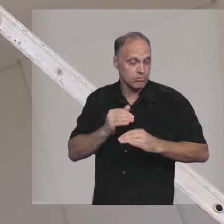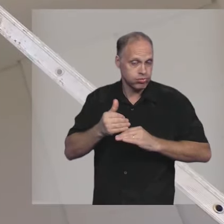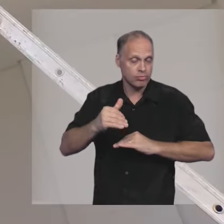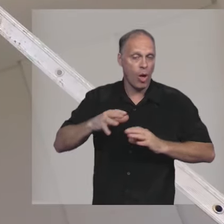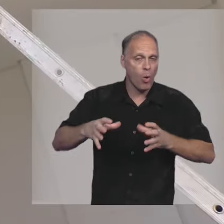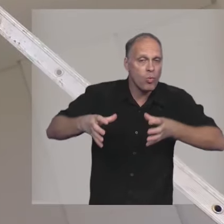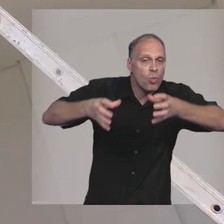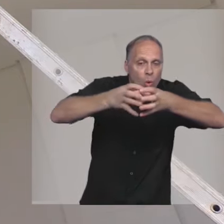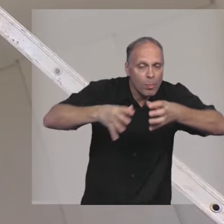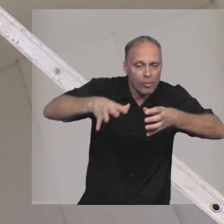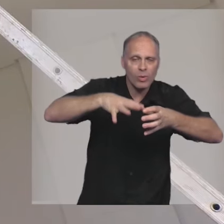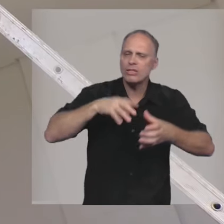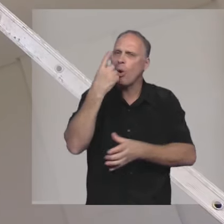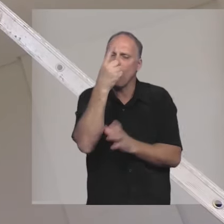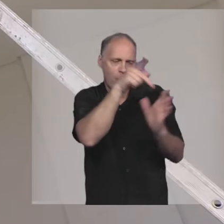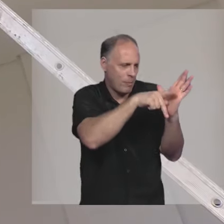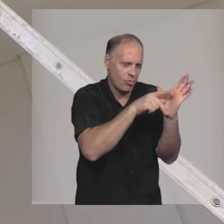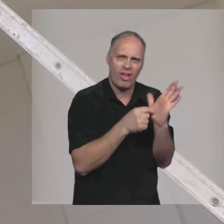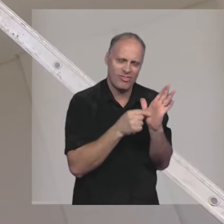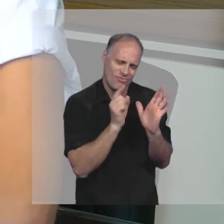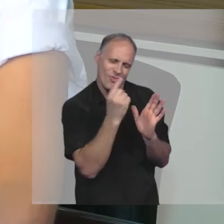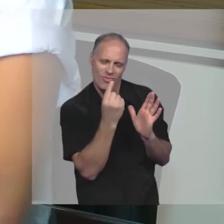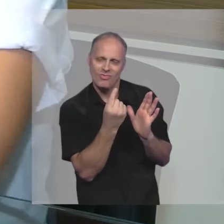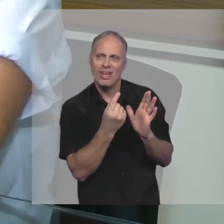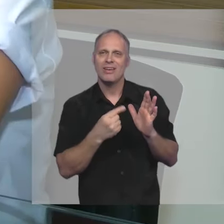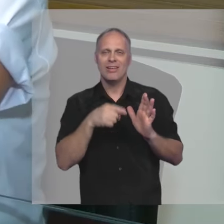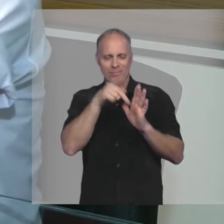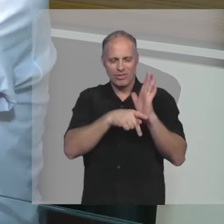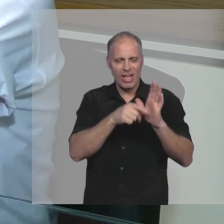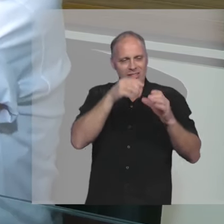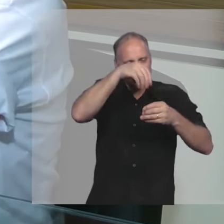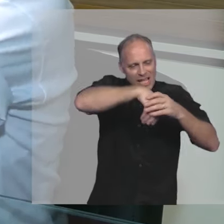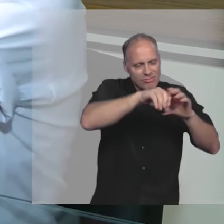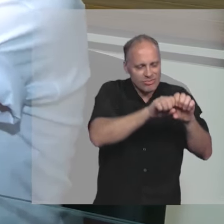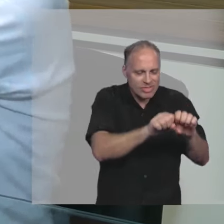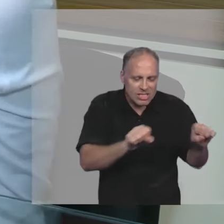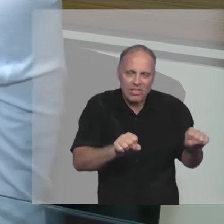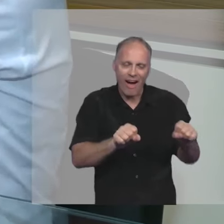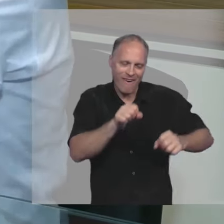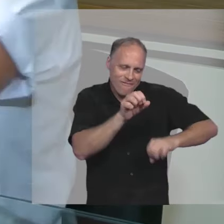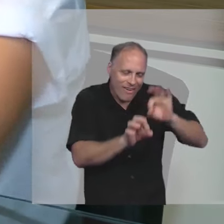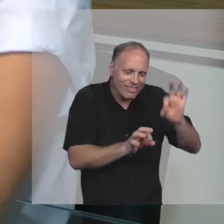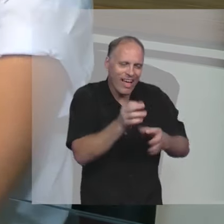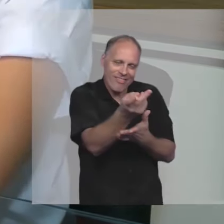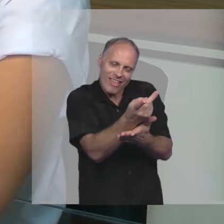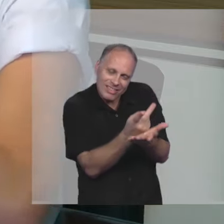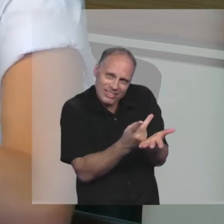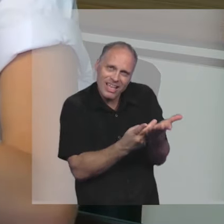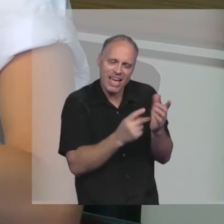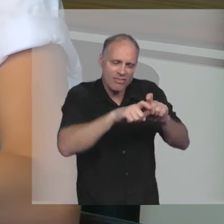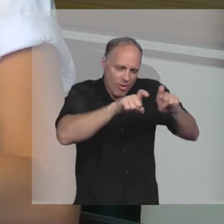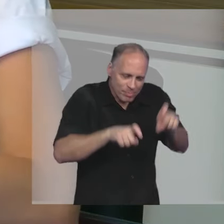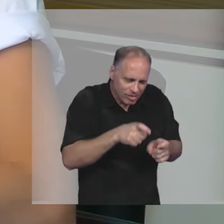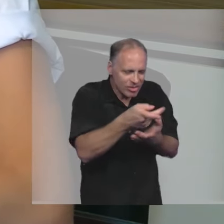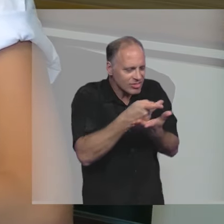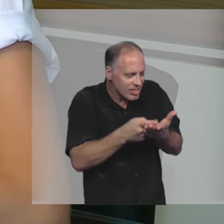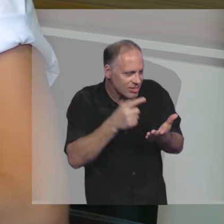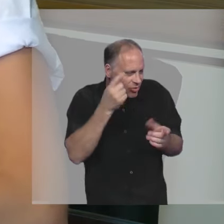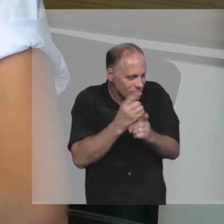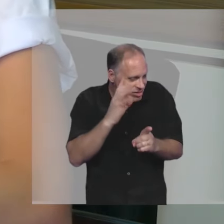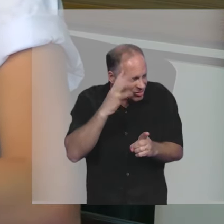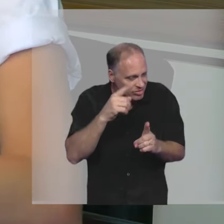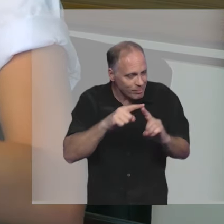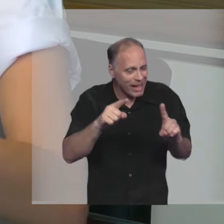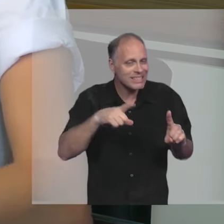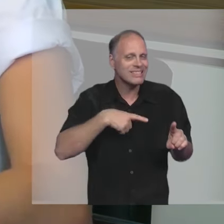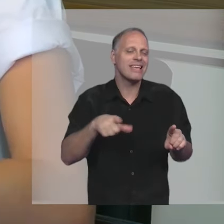funcionar. É um conjunto e não só o projeto. A parte de projeto é no escritório, aí, fazendo os desenhos e